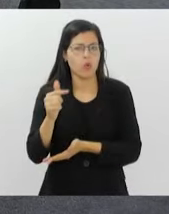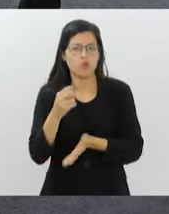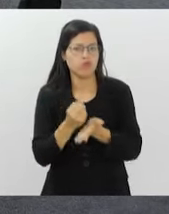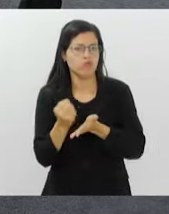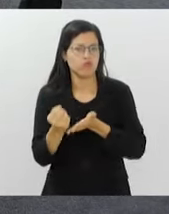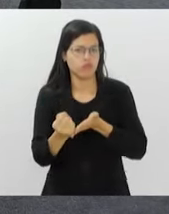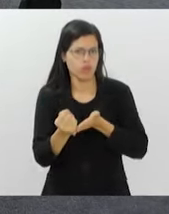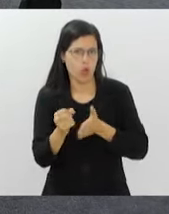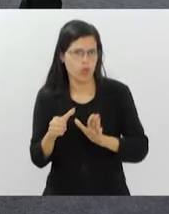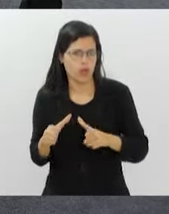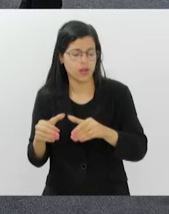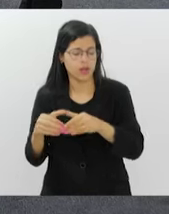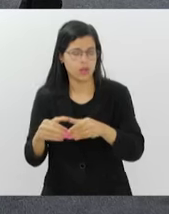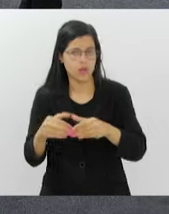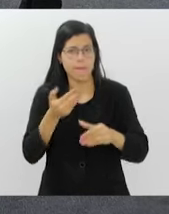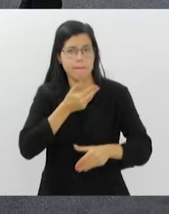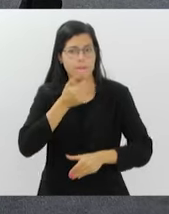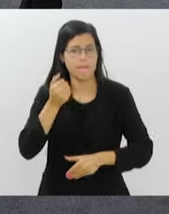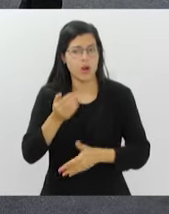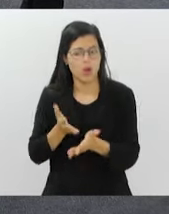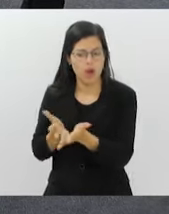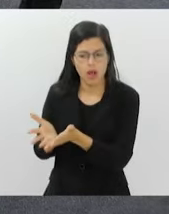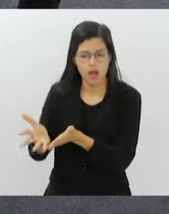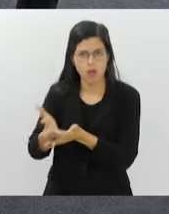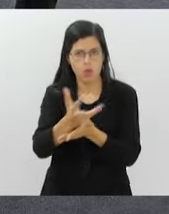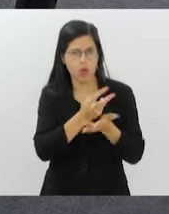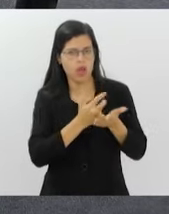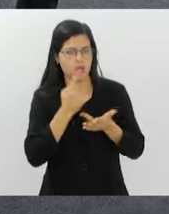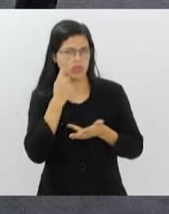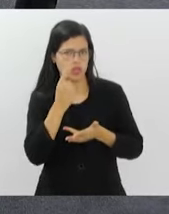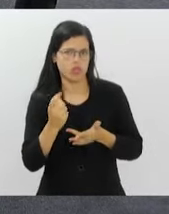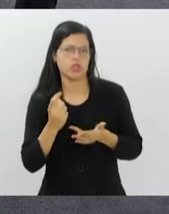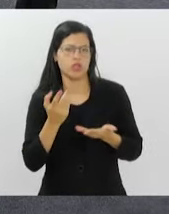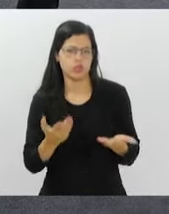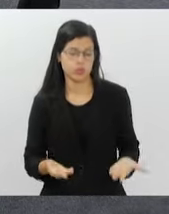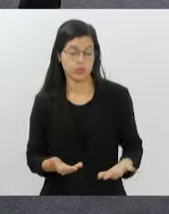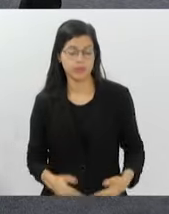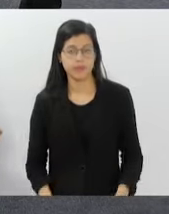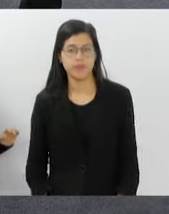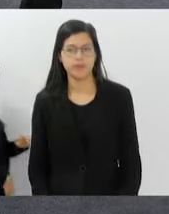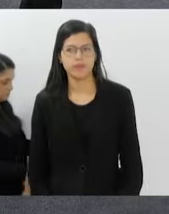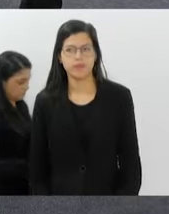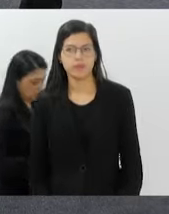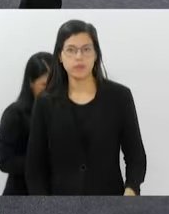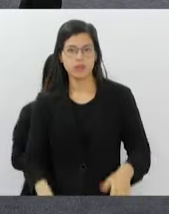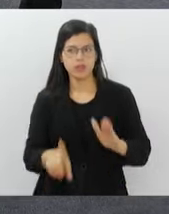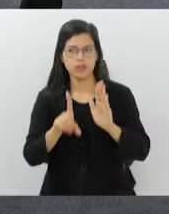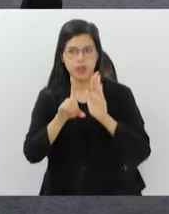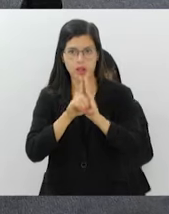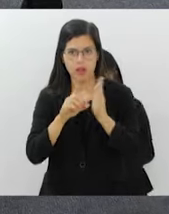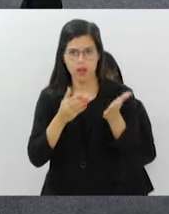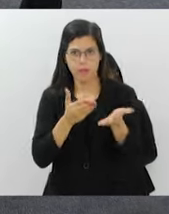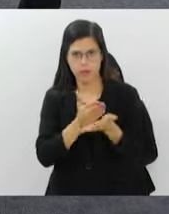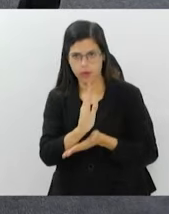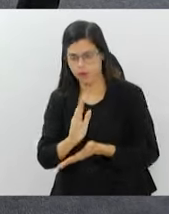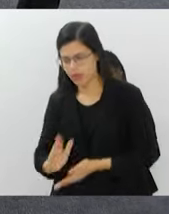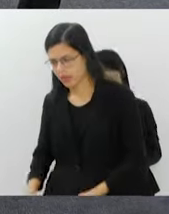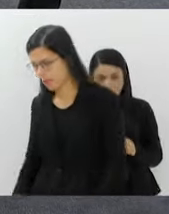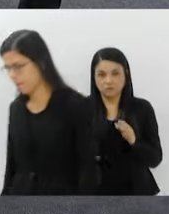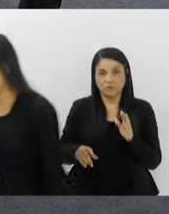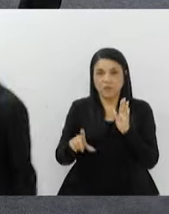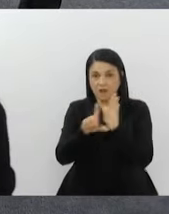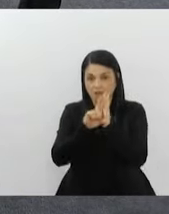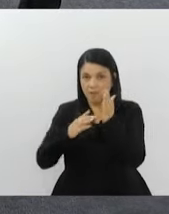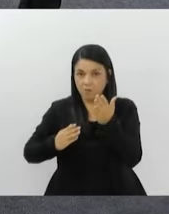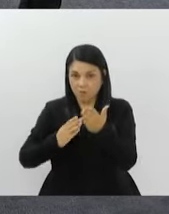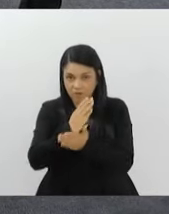para melhorar a coleta seletiva coleta domiciliar com essa lei aprovada vai simplificar